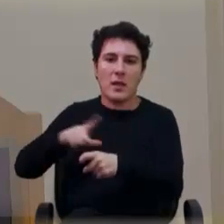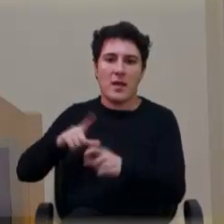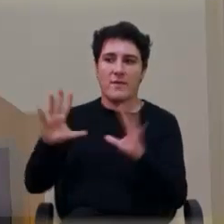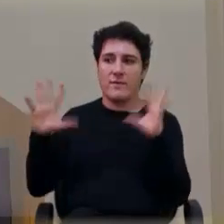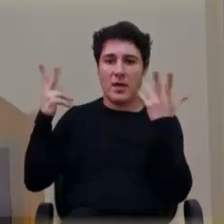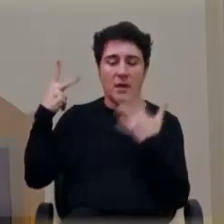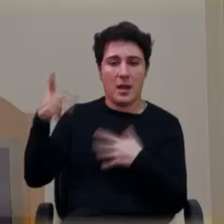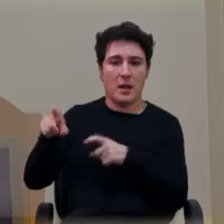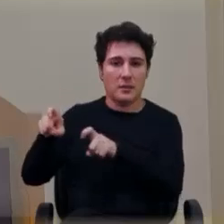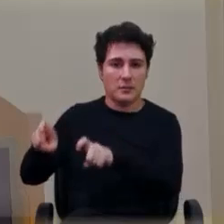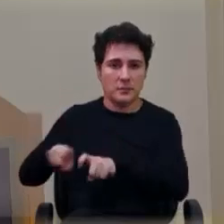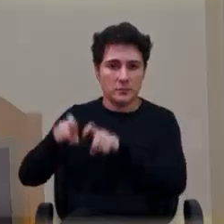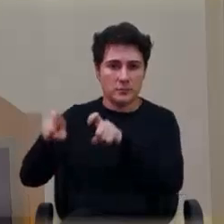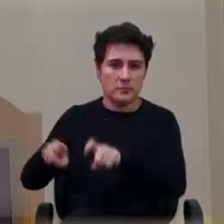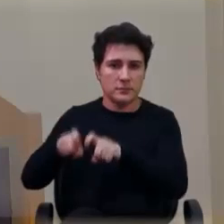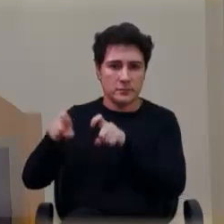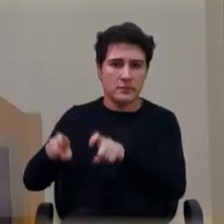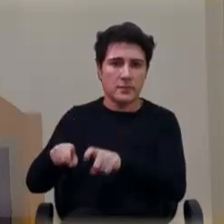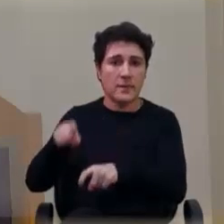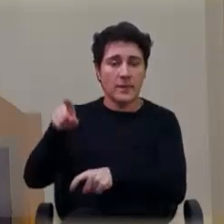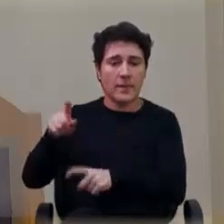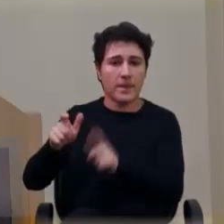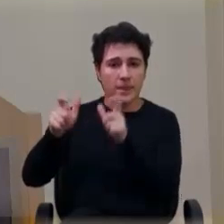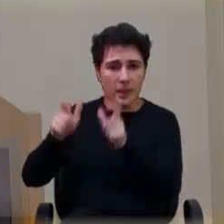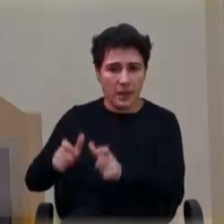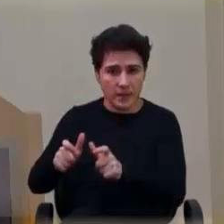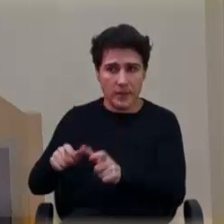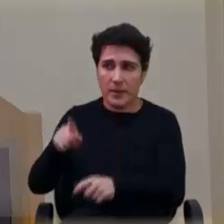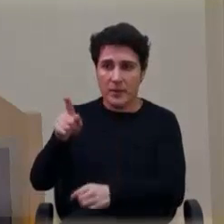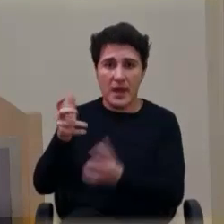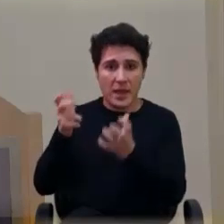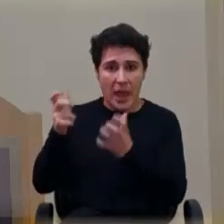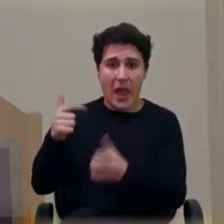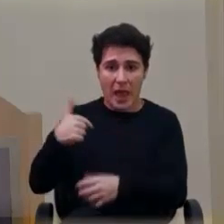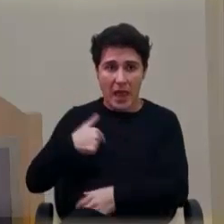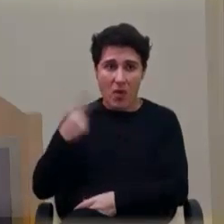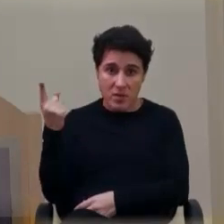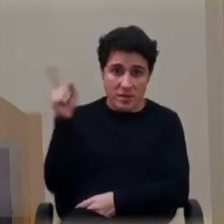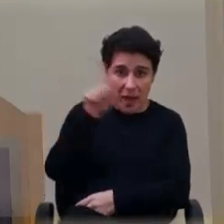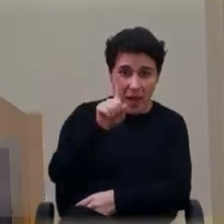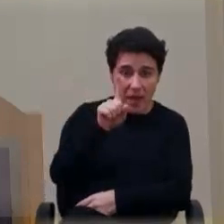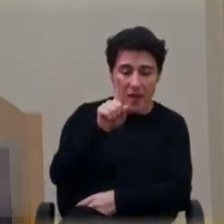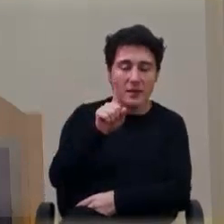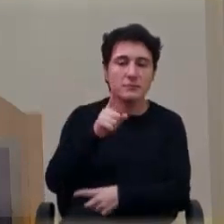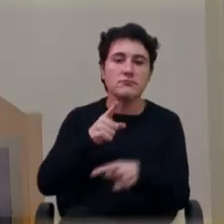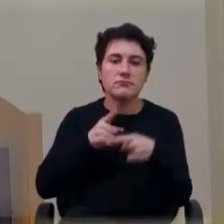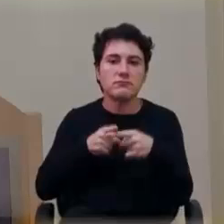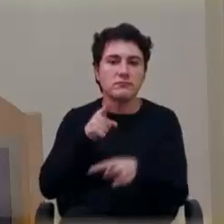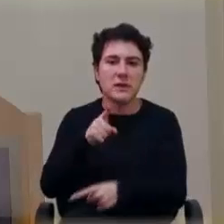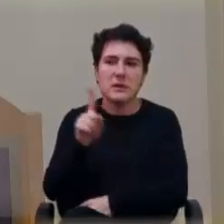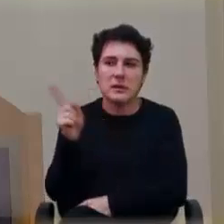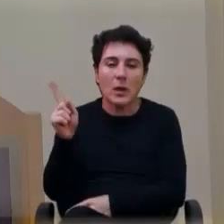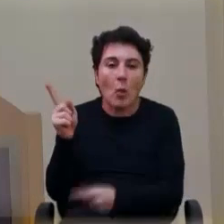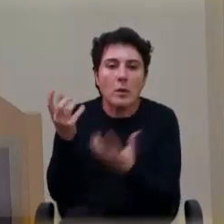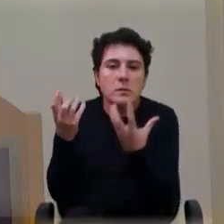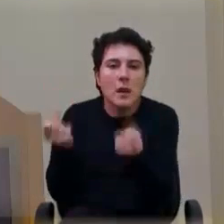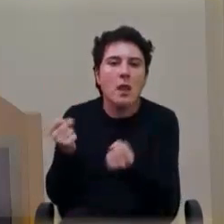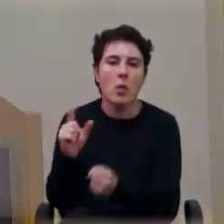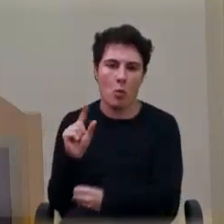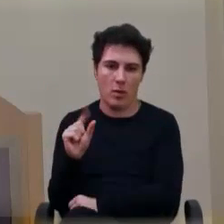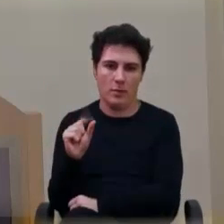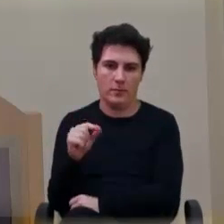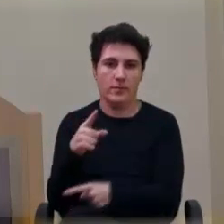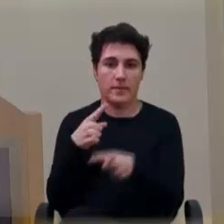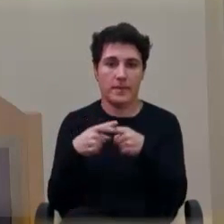Fazenda e É nesse lugar que os senhores querem que eu esteja o que os senhores não aceitam